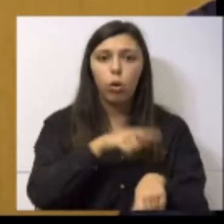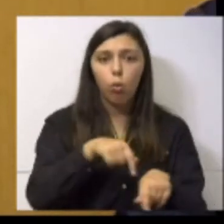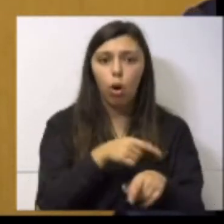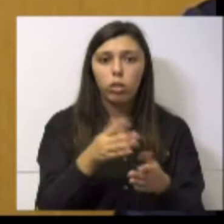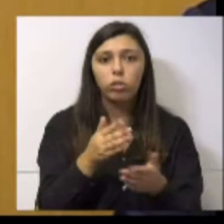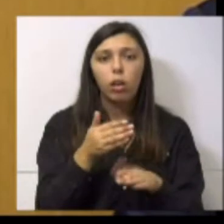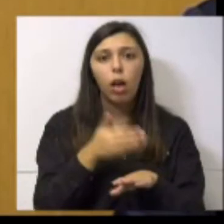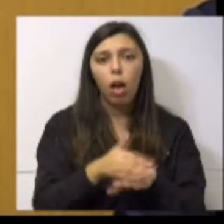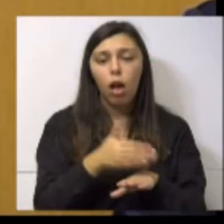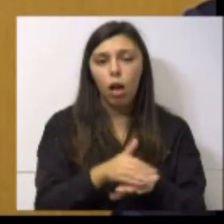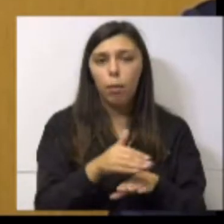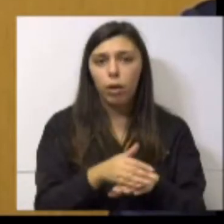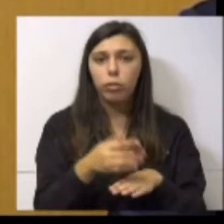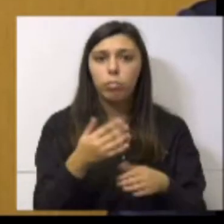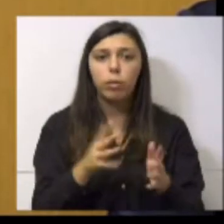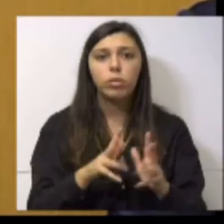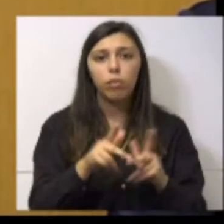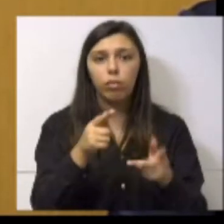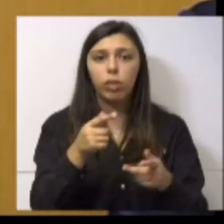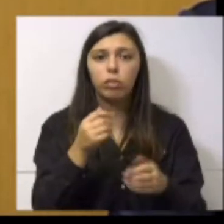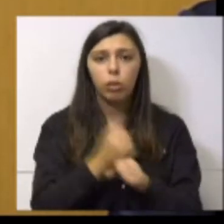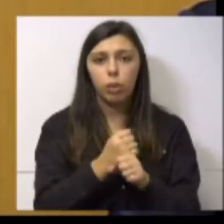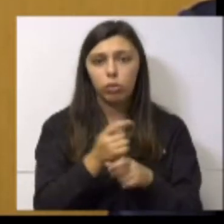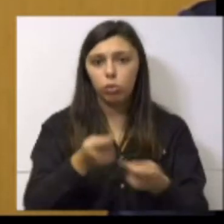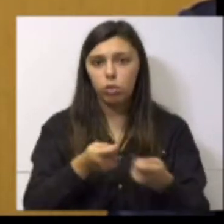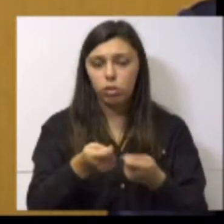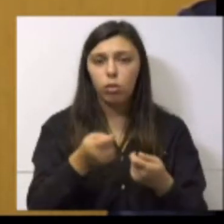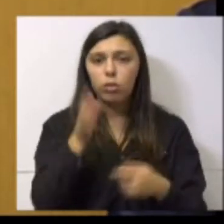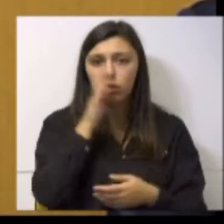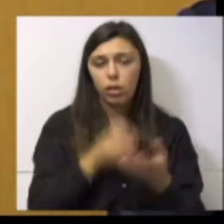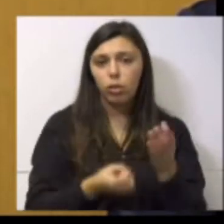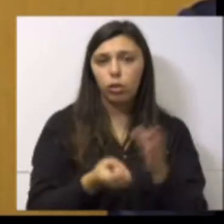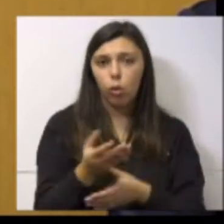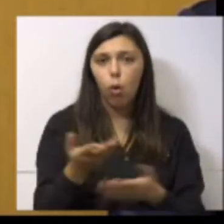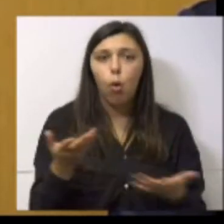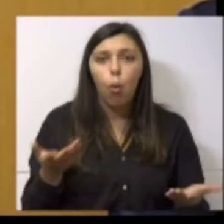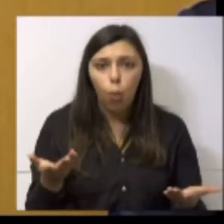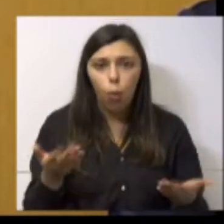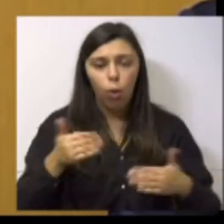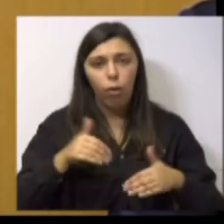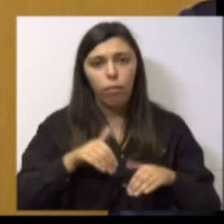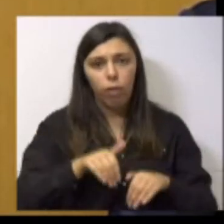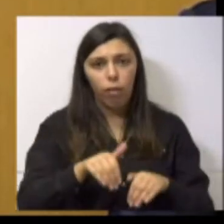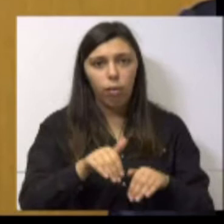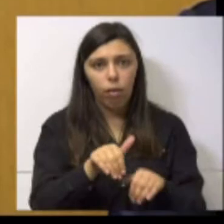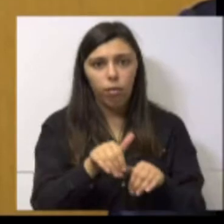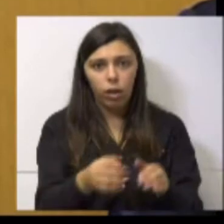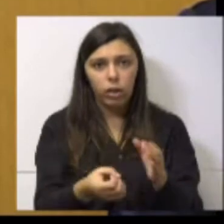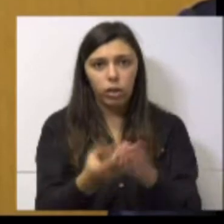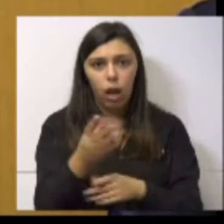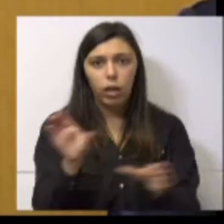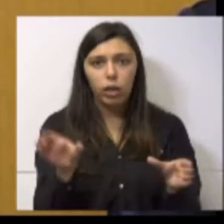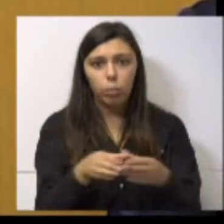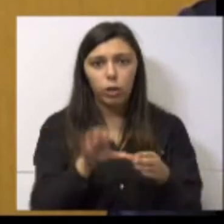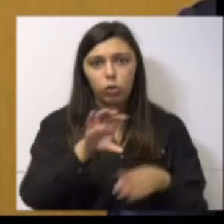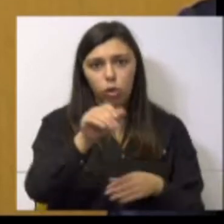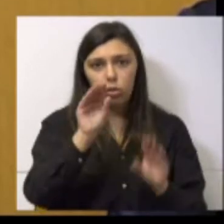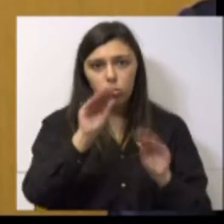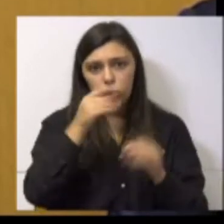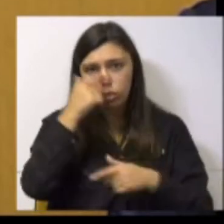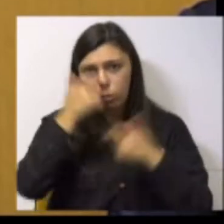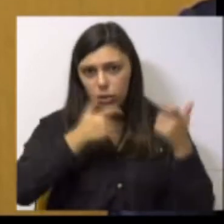esse trabalho de coordenação, se foi formada ou ainda virá a ser formada uma equipa regional de educação